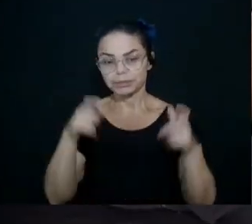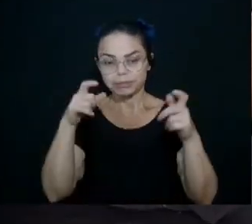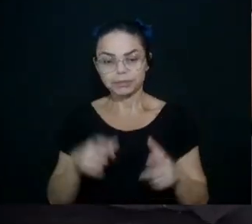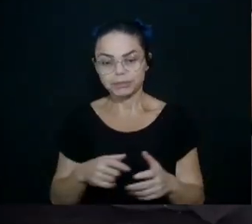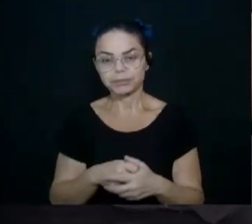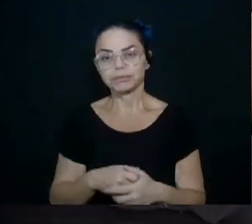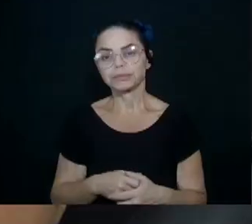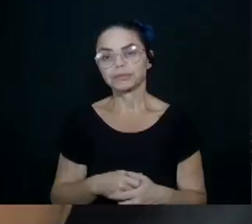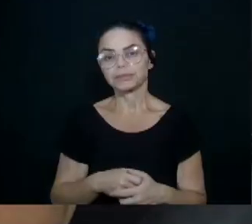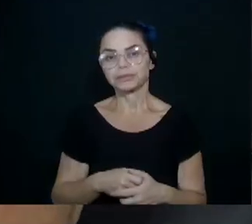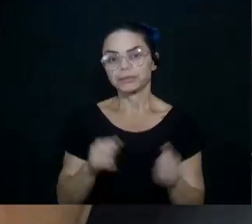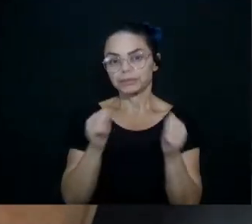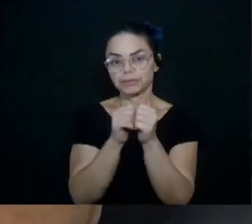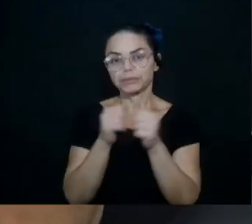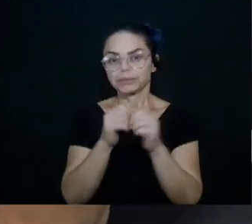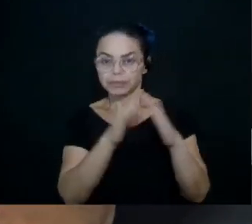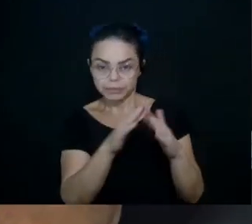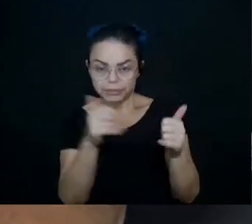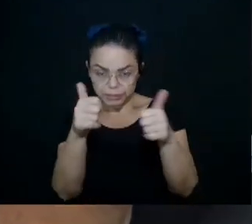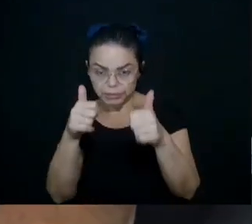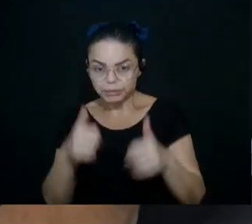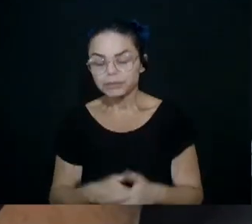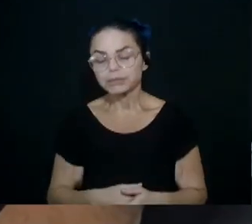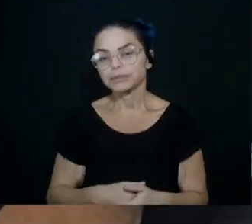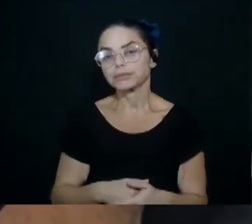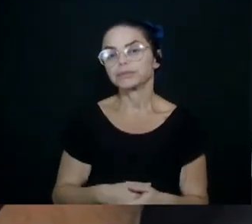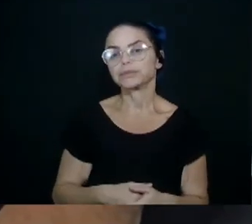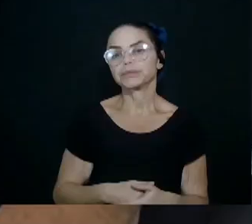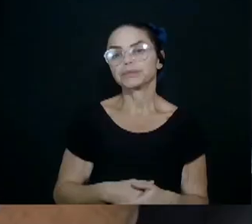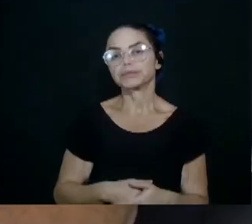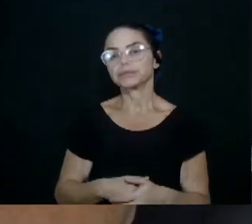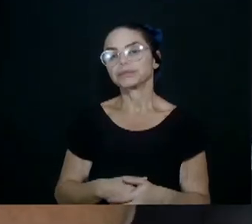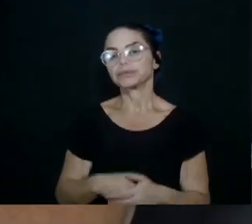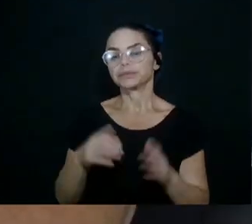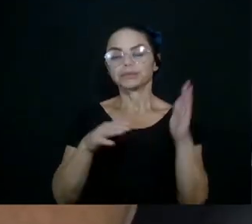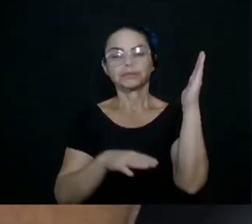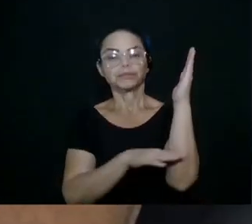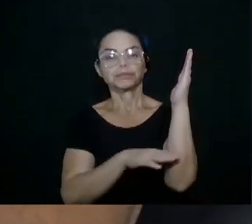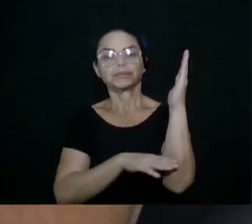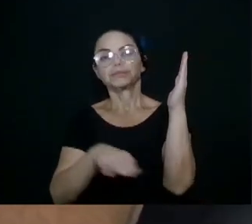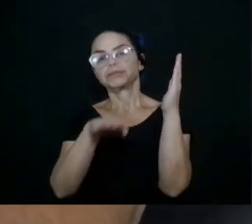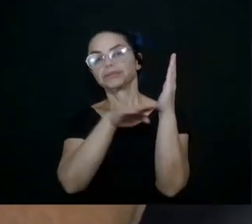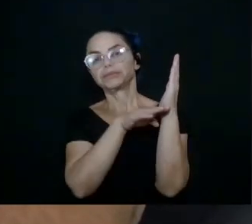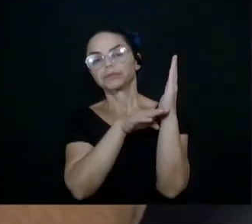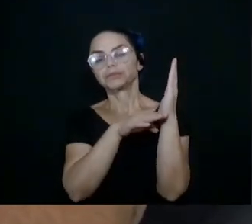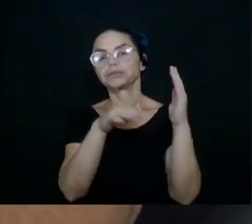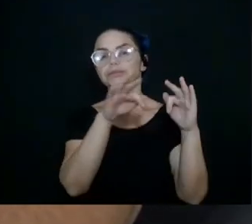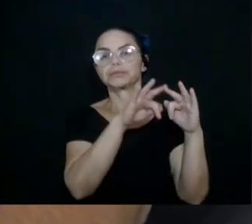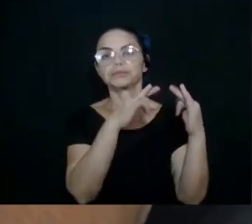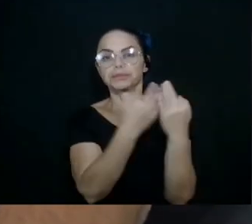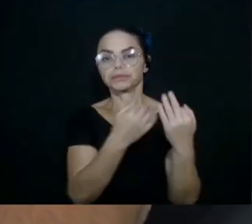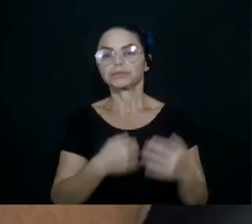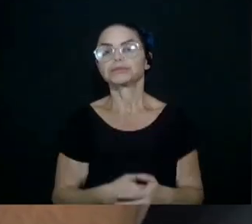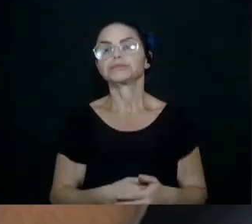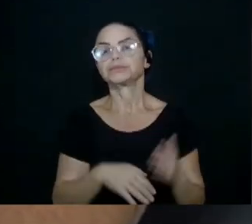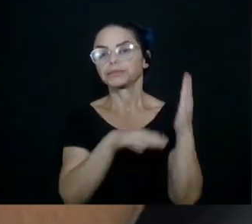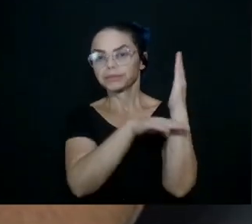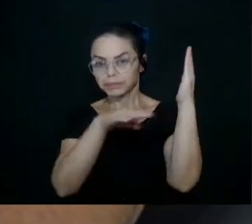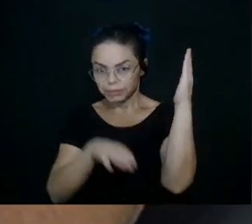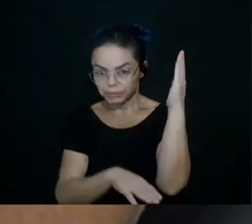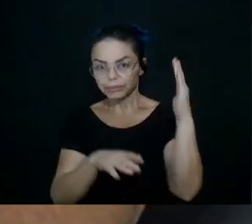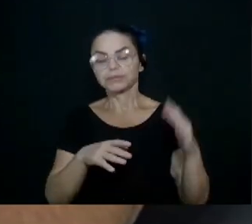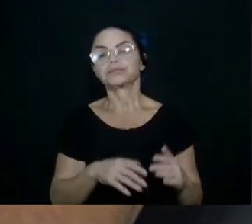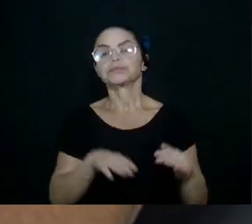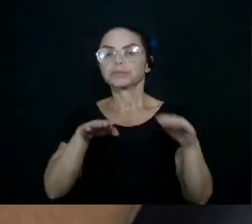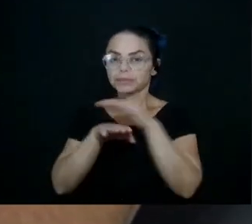junto da sua casa, é isso? Isso, aqui em cima é a casa da minha família ainda. E aqui embaixo seria a garagem, é isso? Isso. Quando Foi eu comecei... chegar